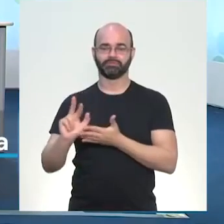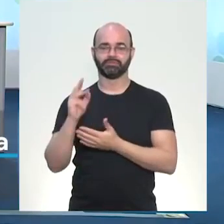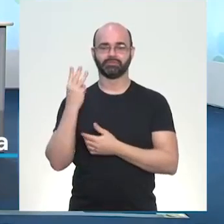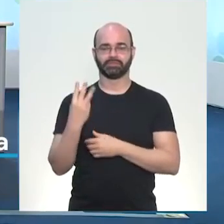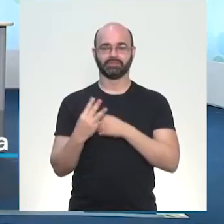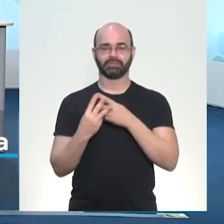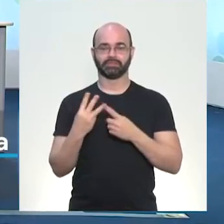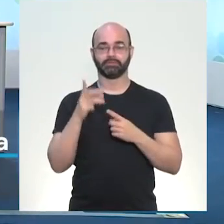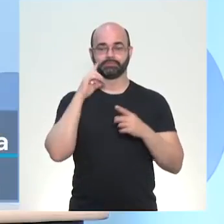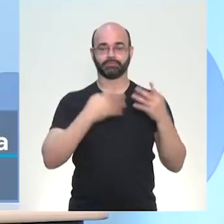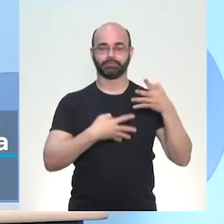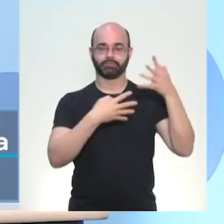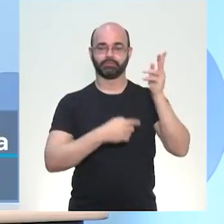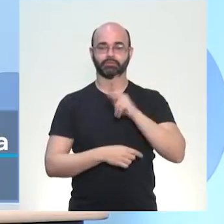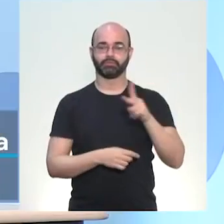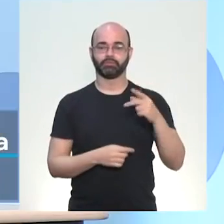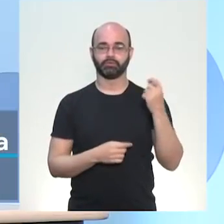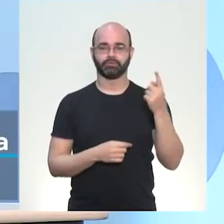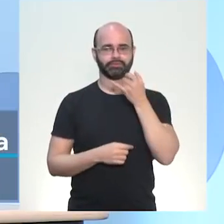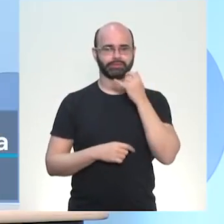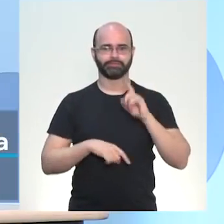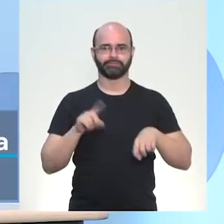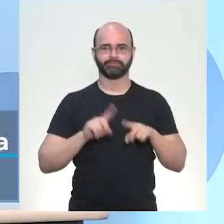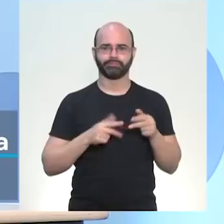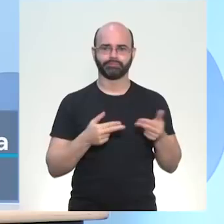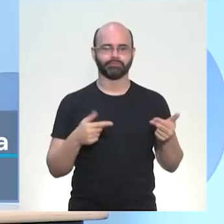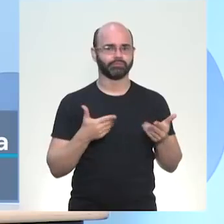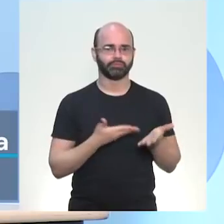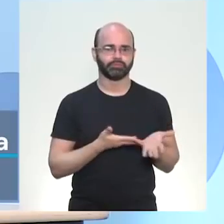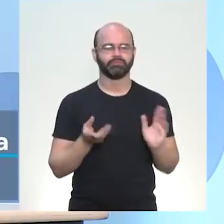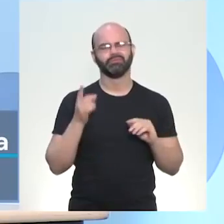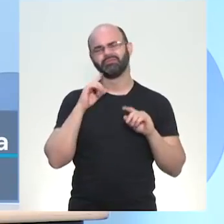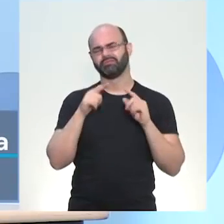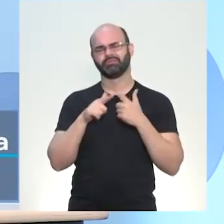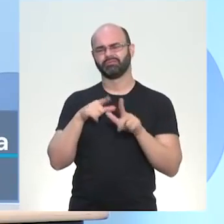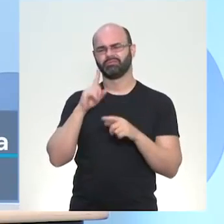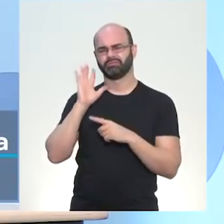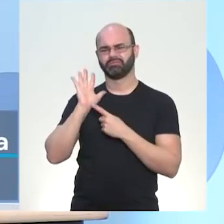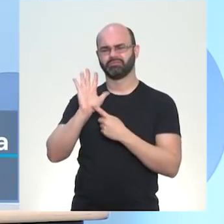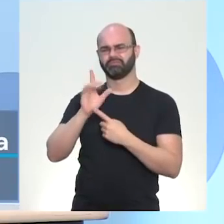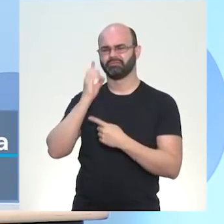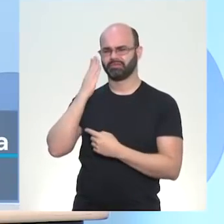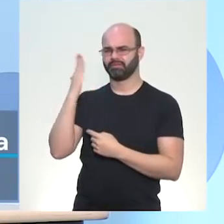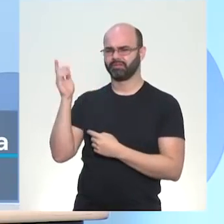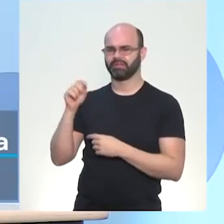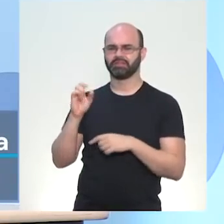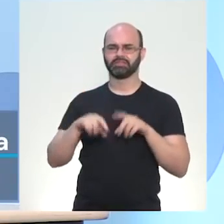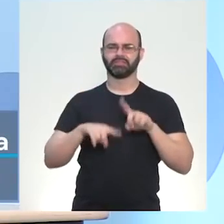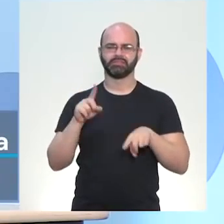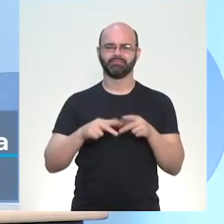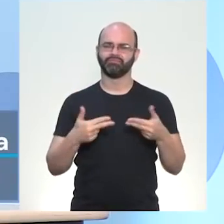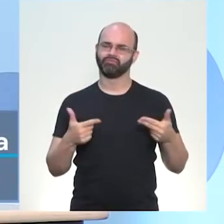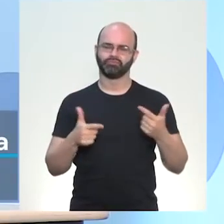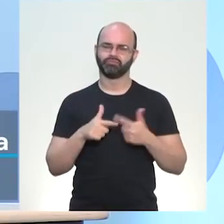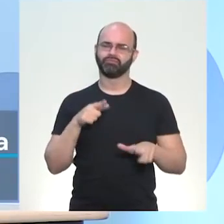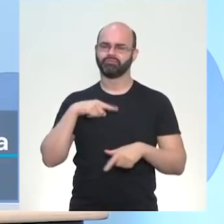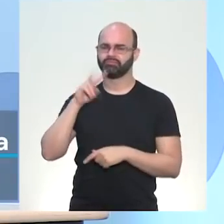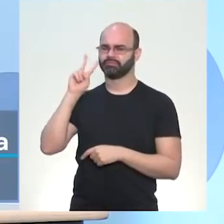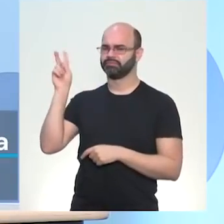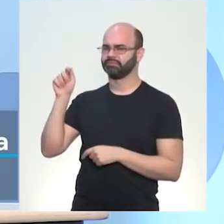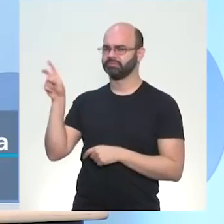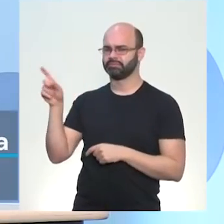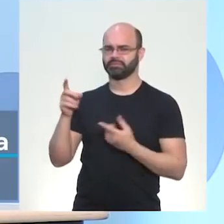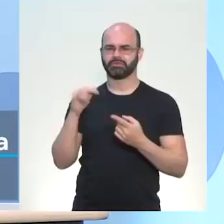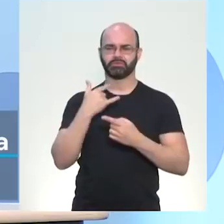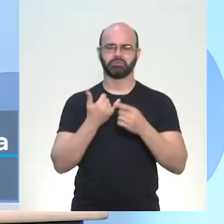alguns professores estão falando que não tem o material, mas gente, tá na tela, né? Tranquilo, né? Então aqueles que não têm o material, pode acompanhar pela tela mesmo,